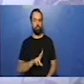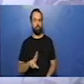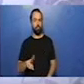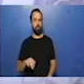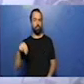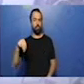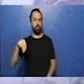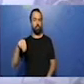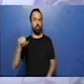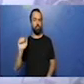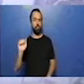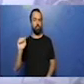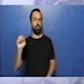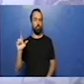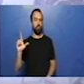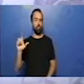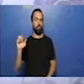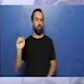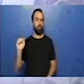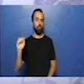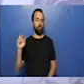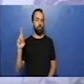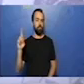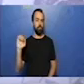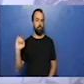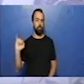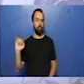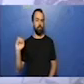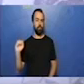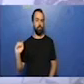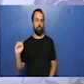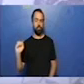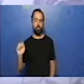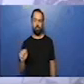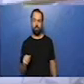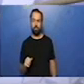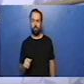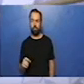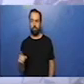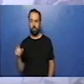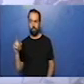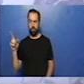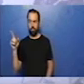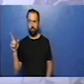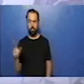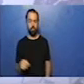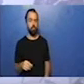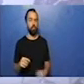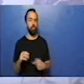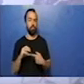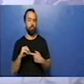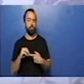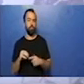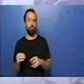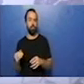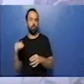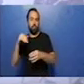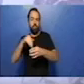estar avermelhada, são células vermelhas do sangue. E aqui tem o Plasmodium no interior dessas células vermelhas. Essa